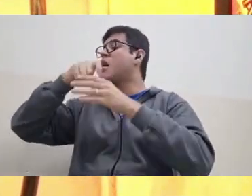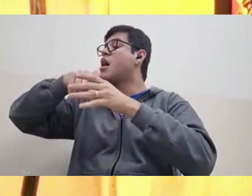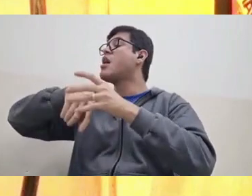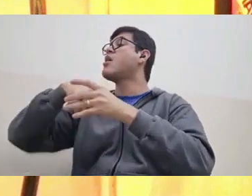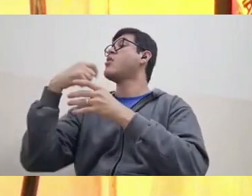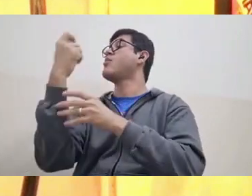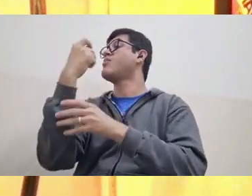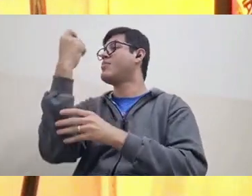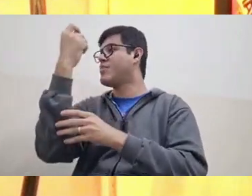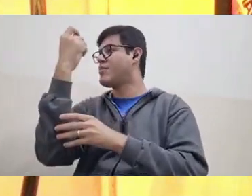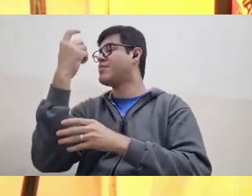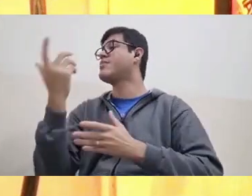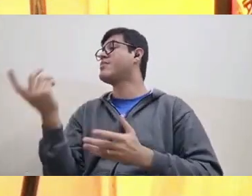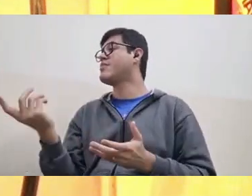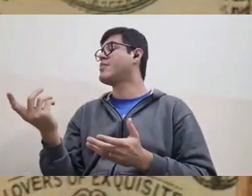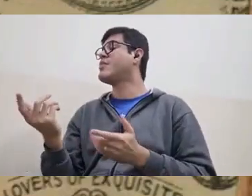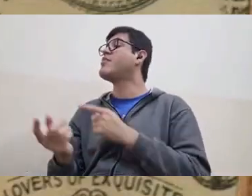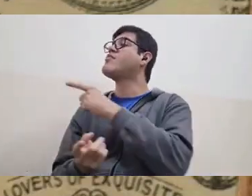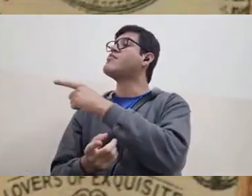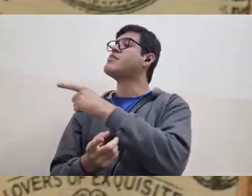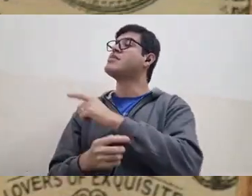ser sorteado amanhã né